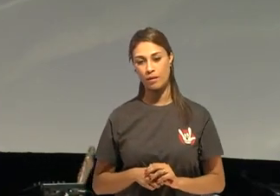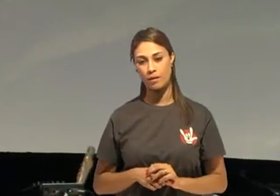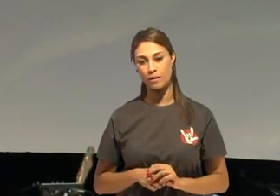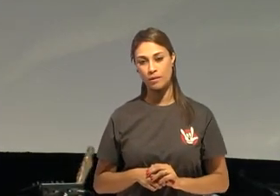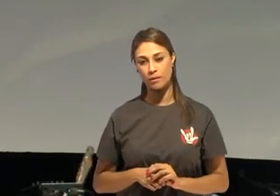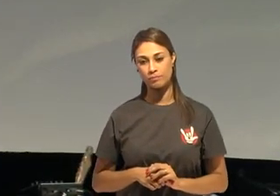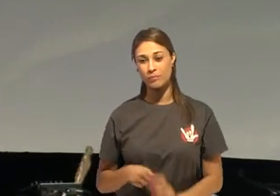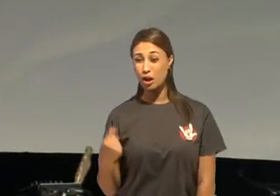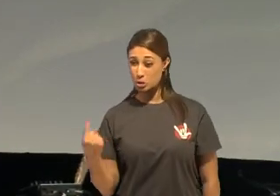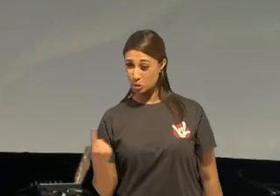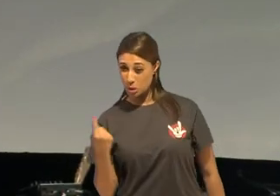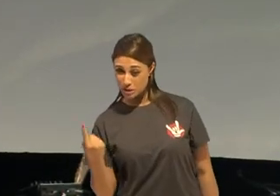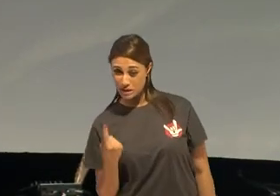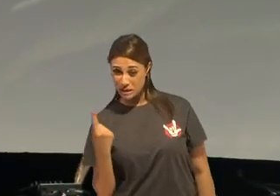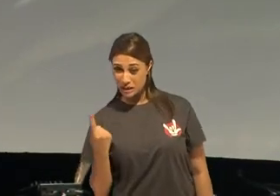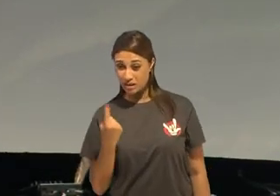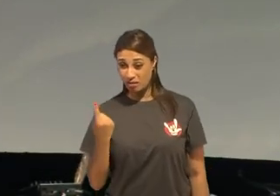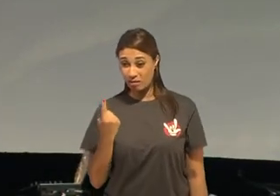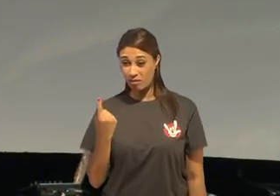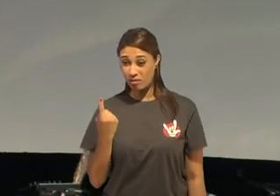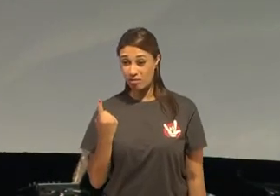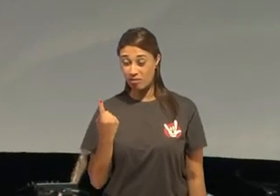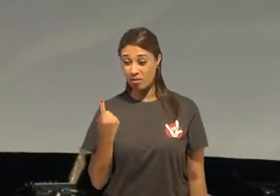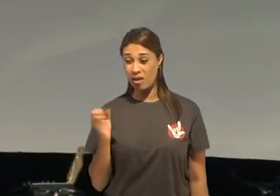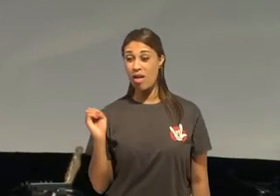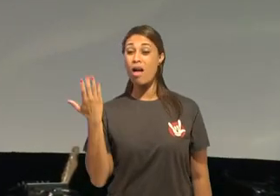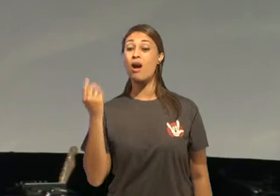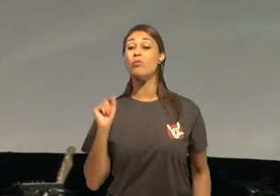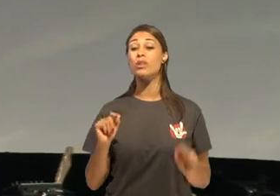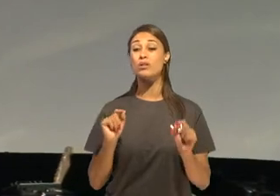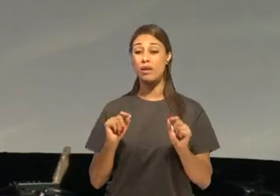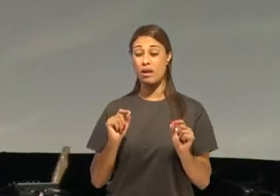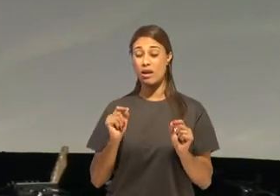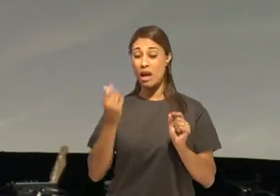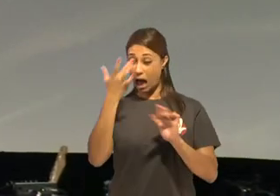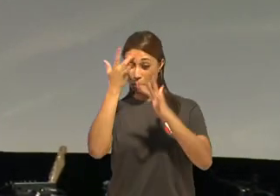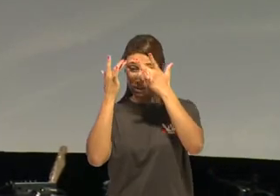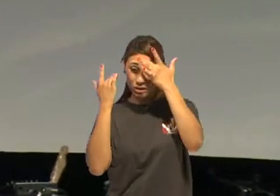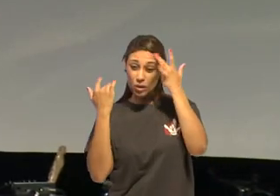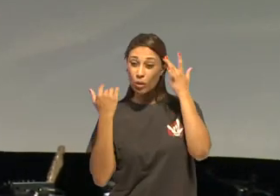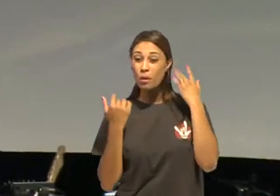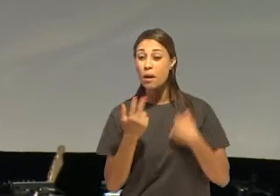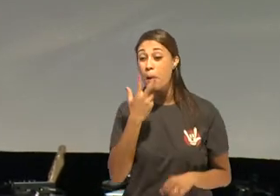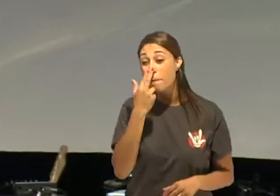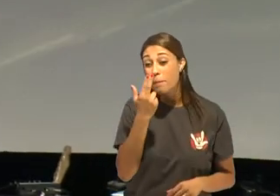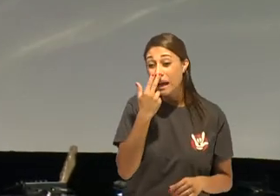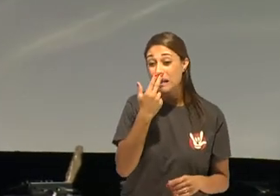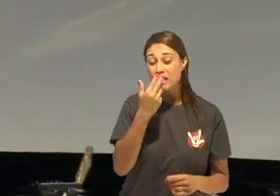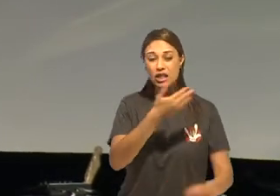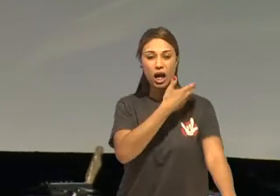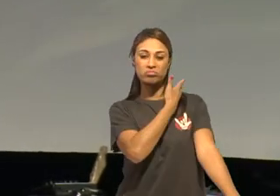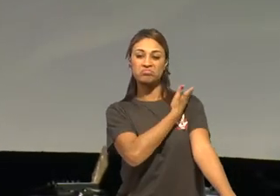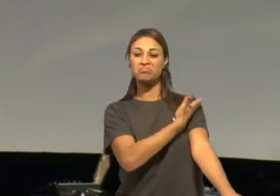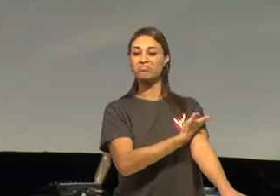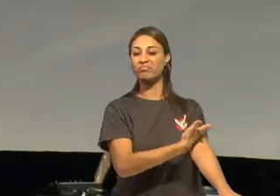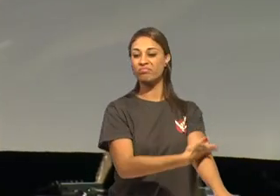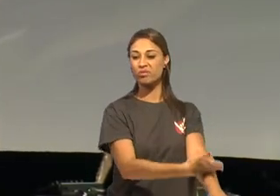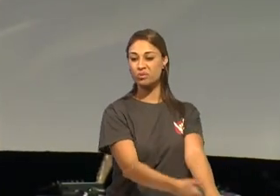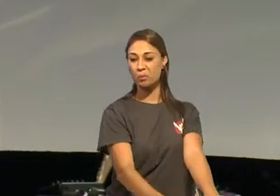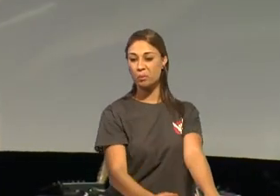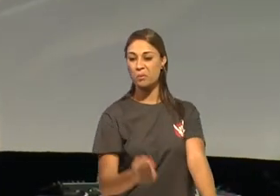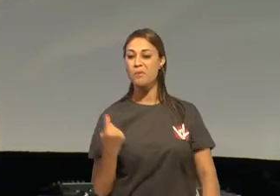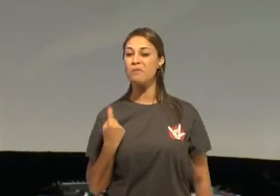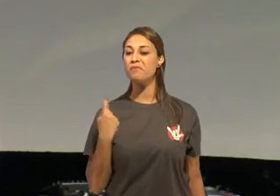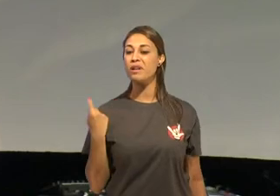viciada e ficar sozinha. Estava conversando com a Van antes do encontro aqui, e o corona, ele não